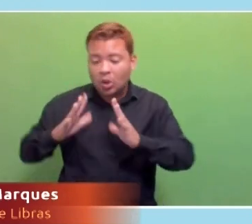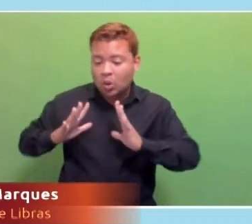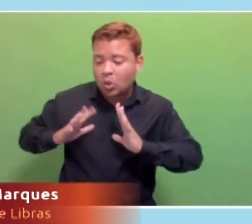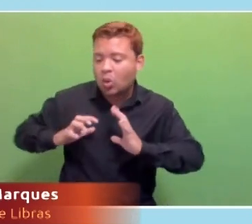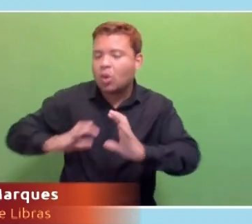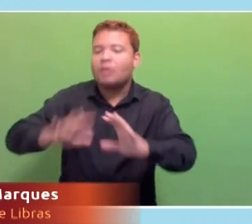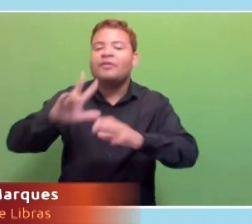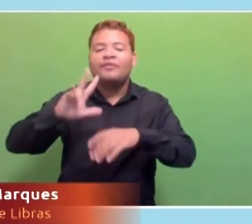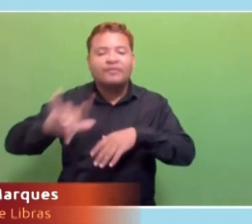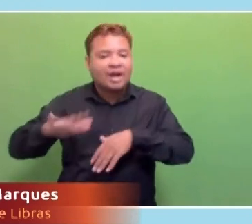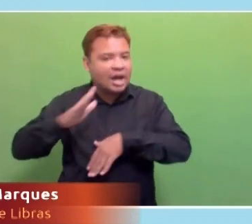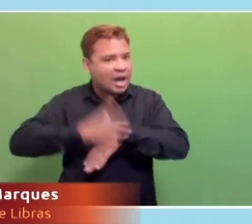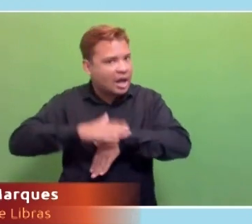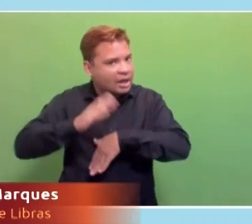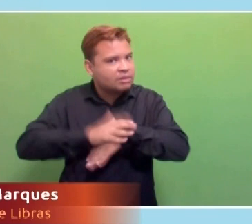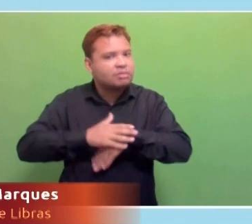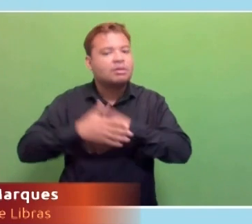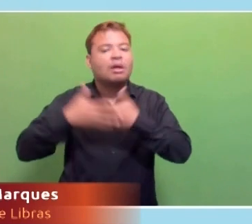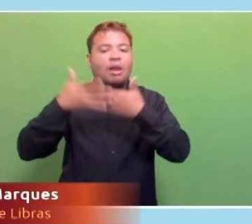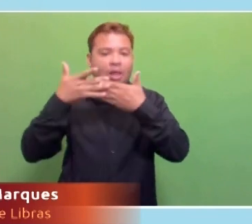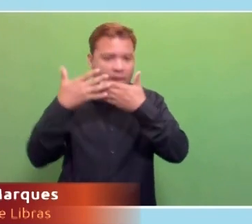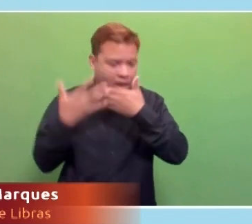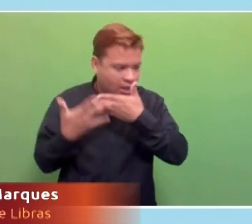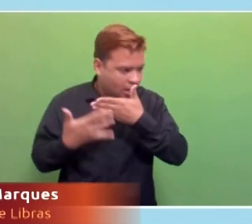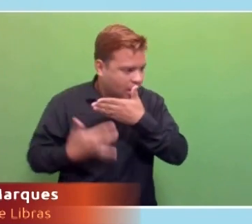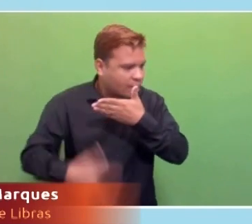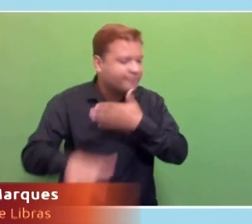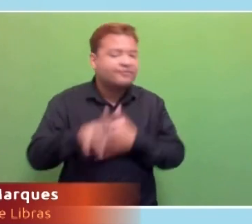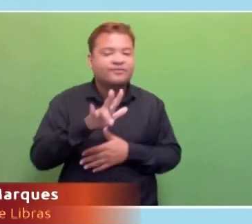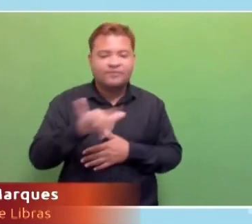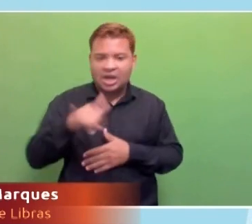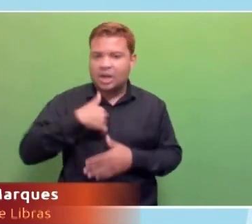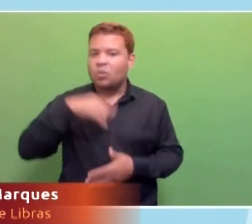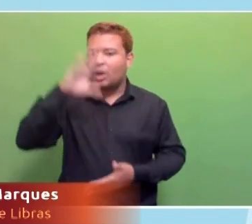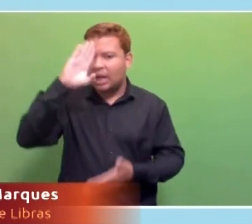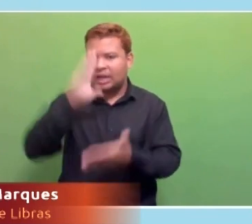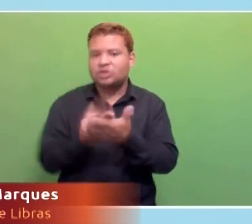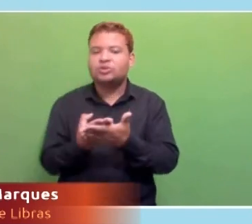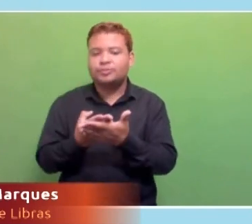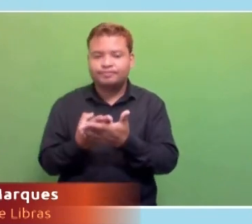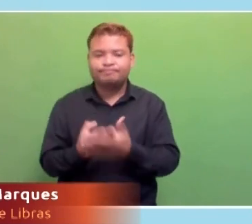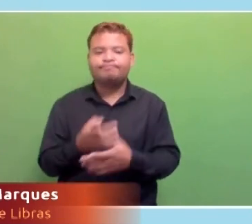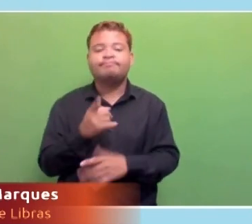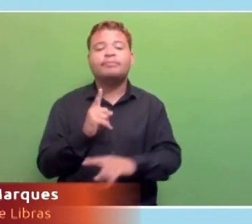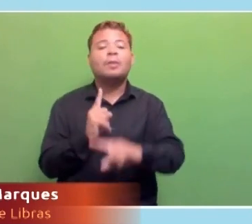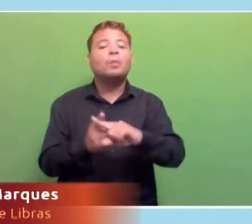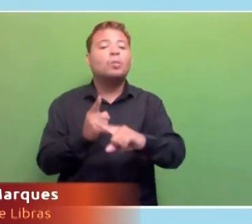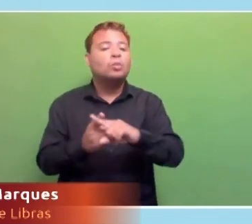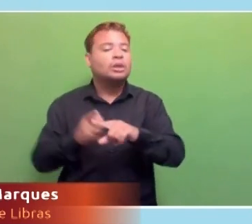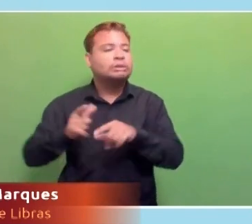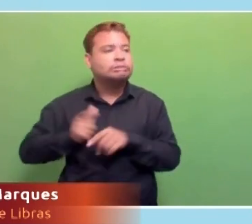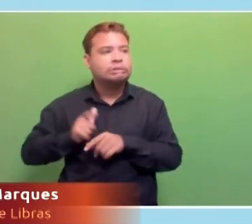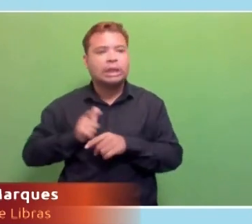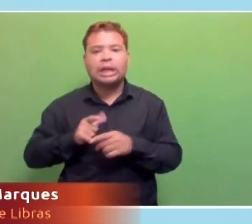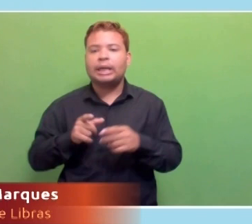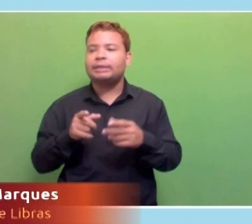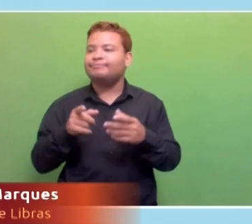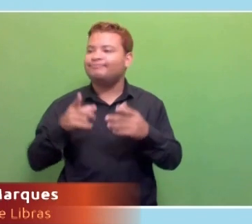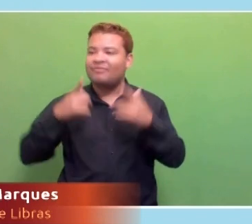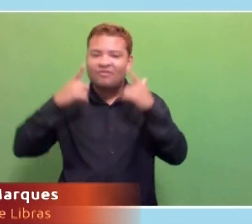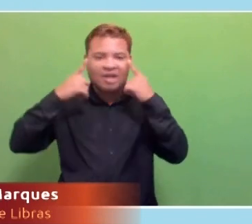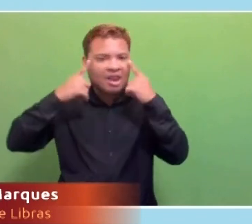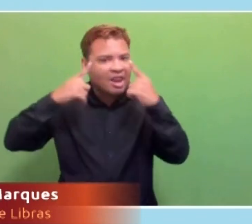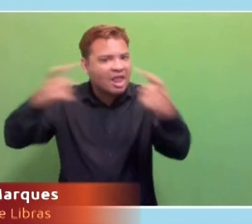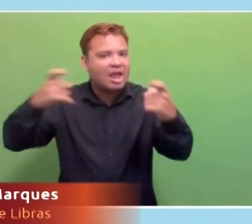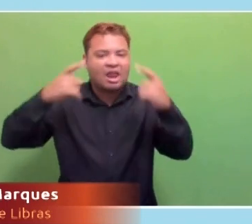ainda por um bom período, infelizmente, devido a esse ciclo, né, de violência e de